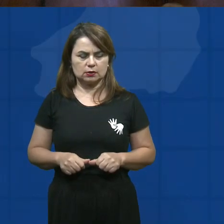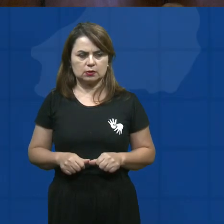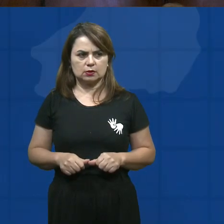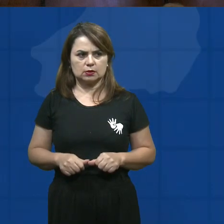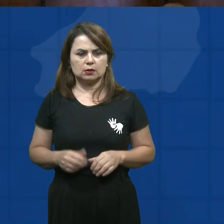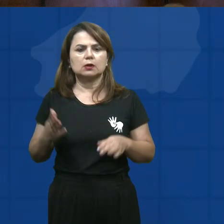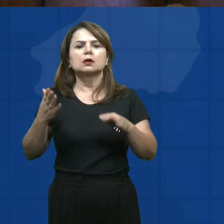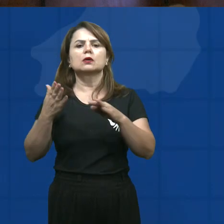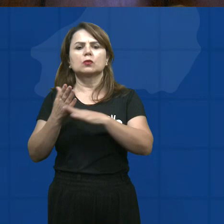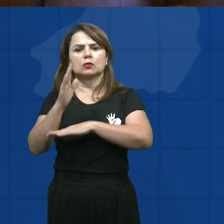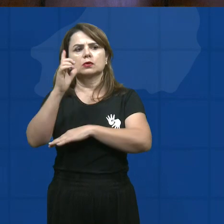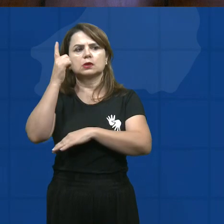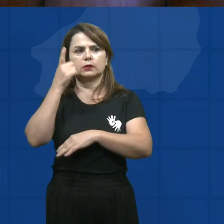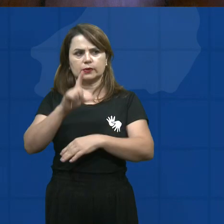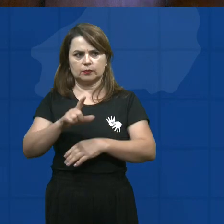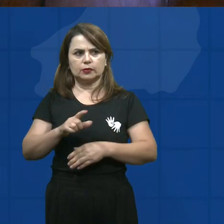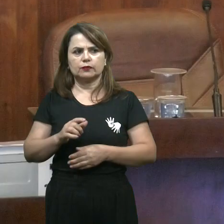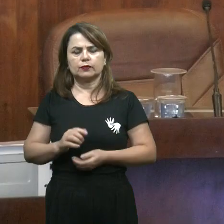Aprovado.